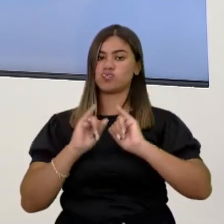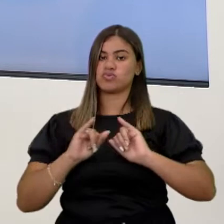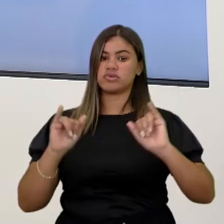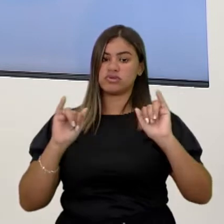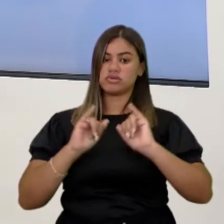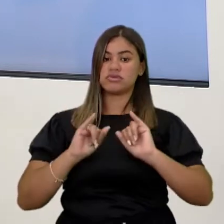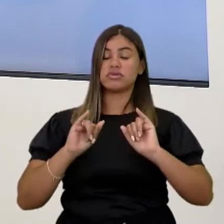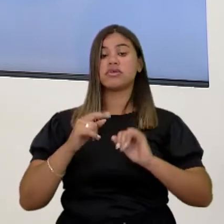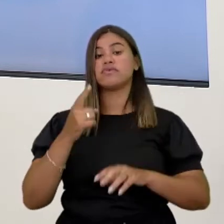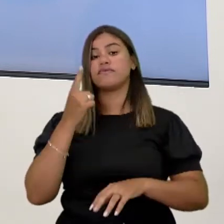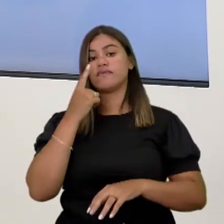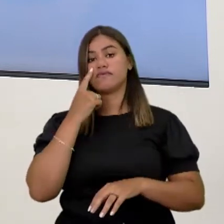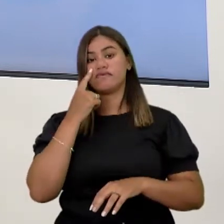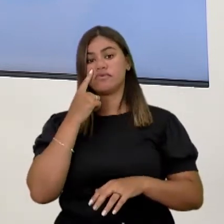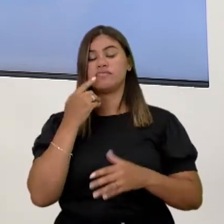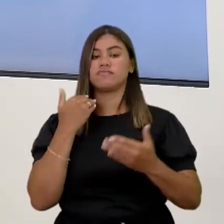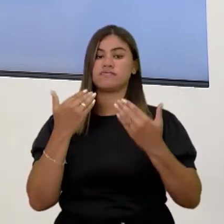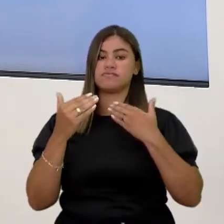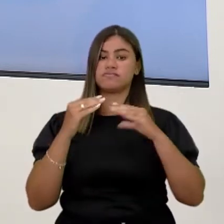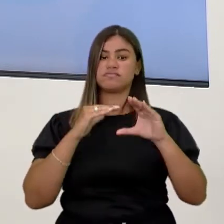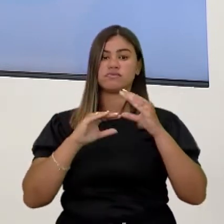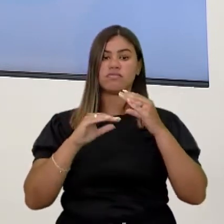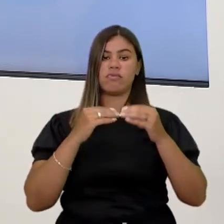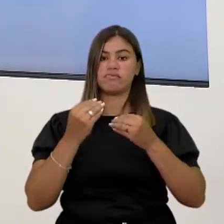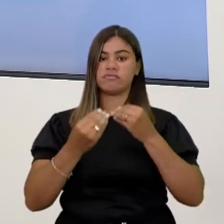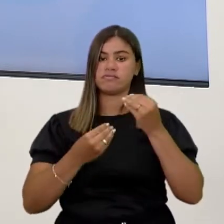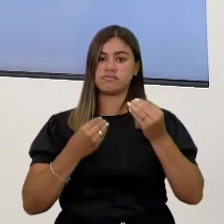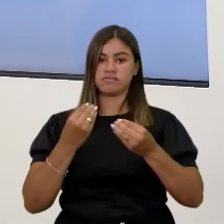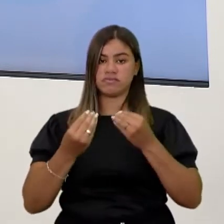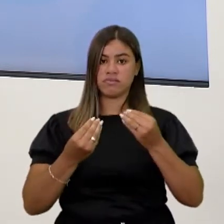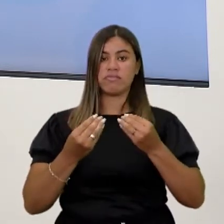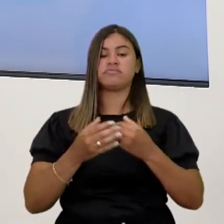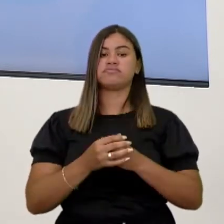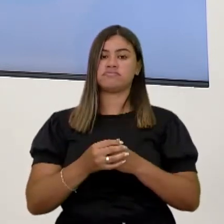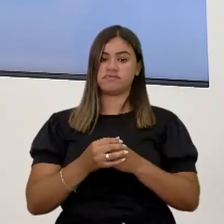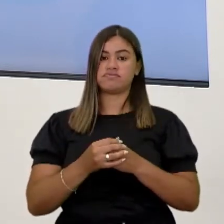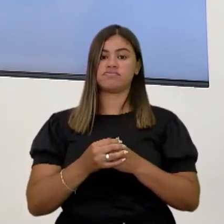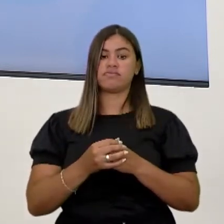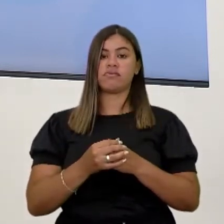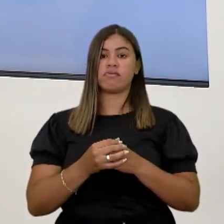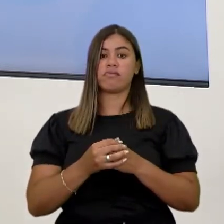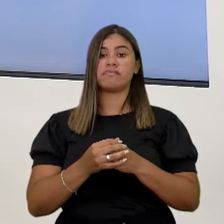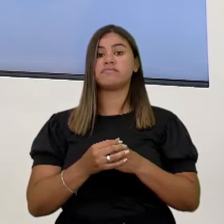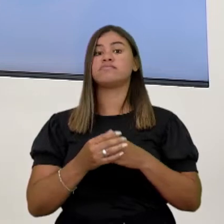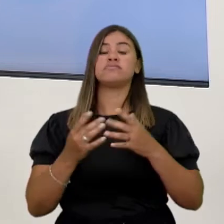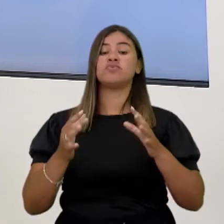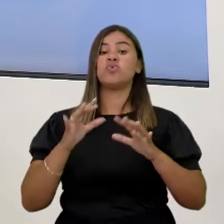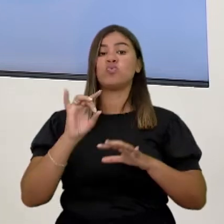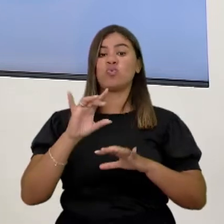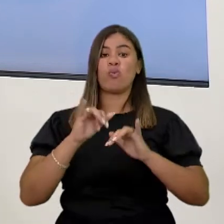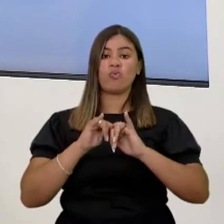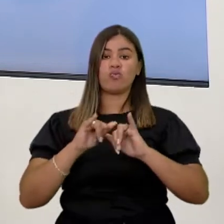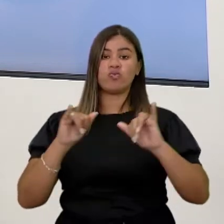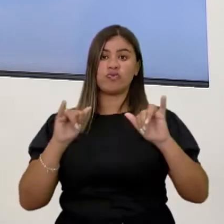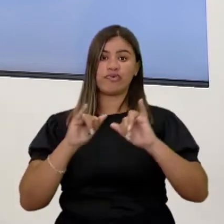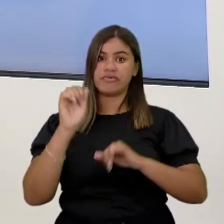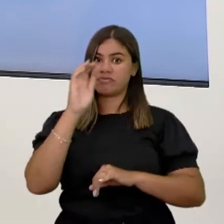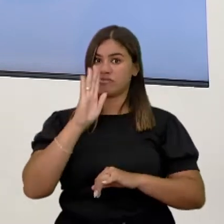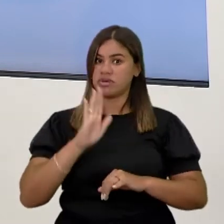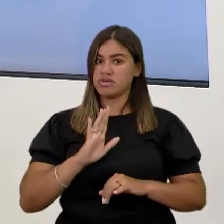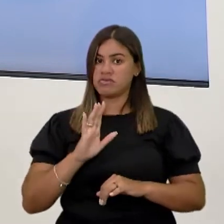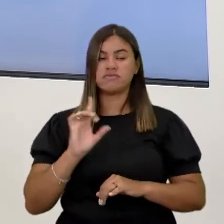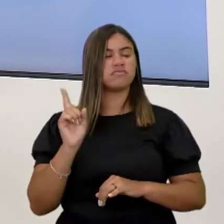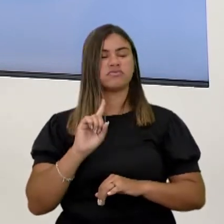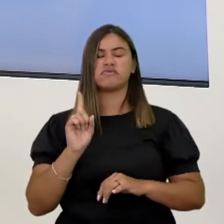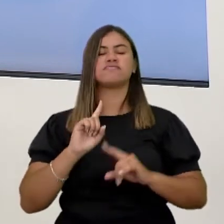como se comportam os veículos de comunicação, no nosso caso, o Observatório de Imprensa Internacional. Não apenas notícias brasileiras, mas do